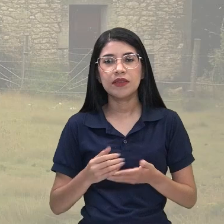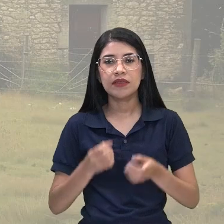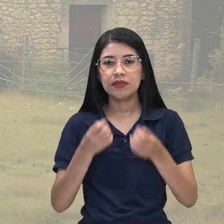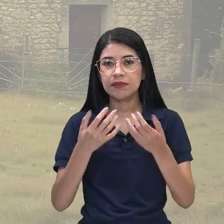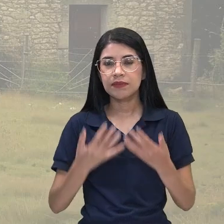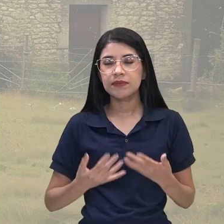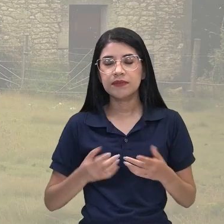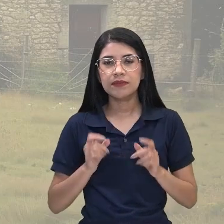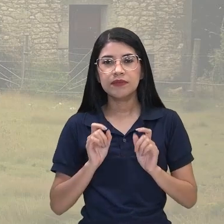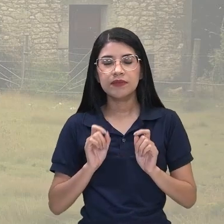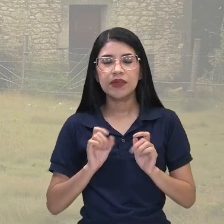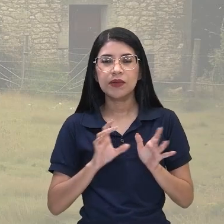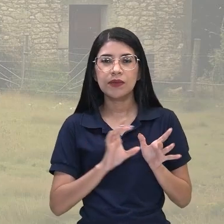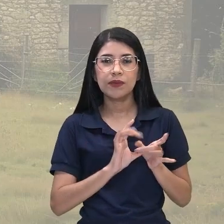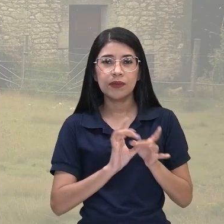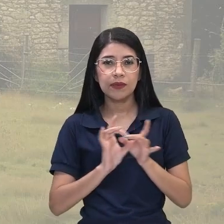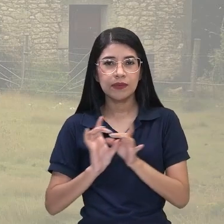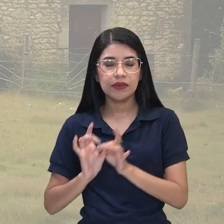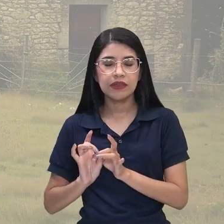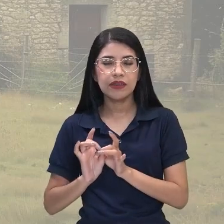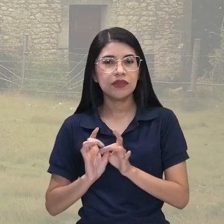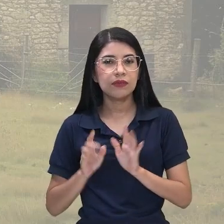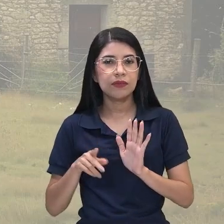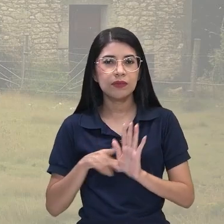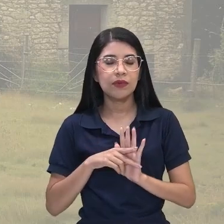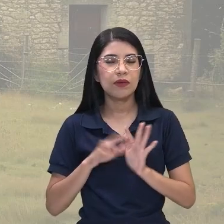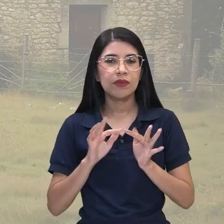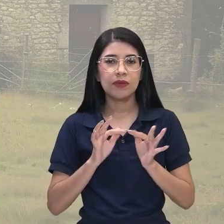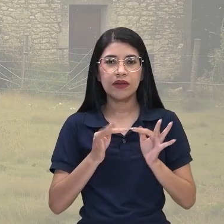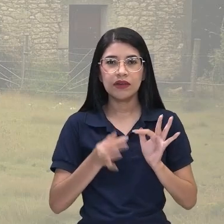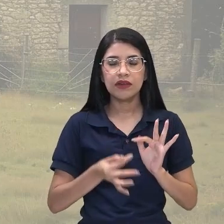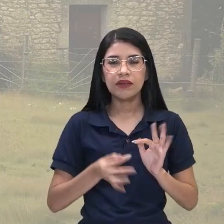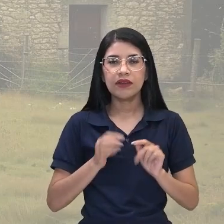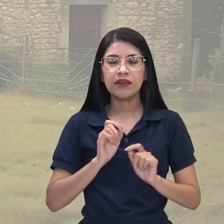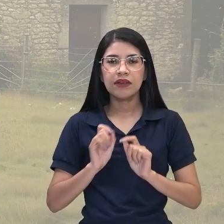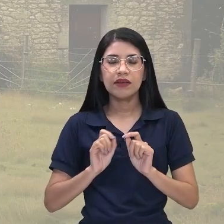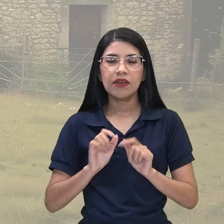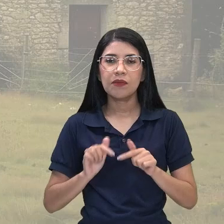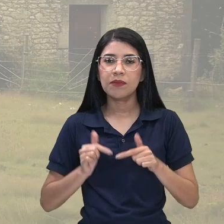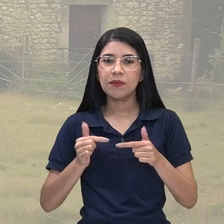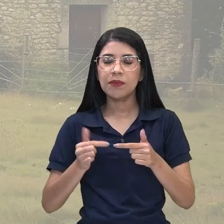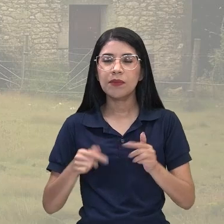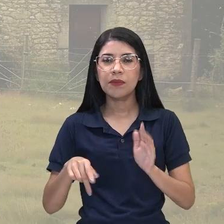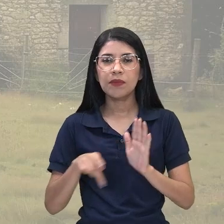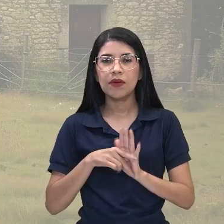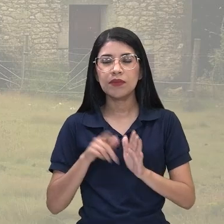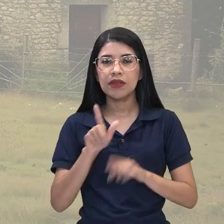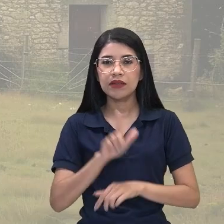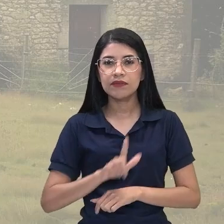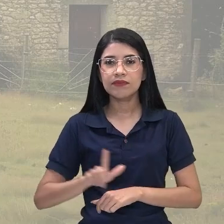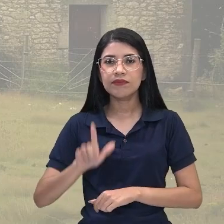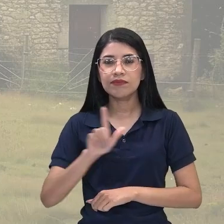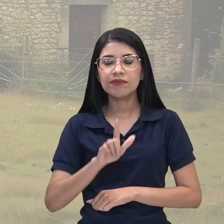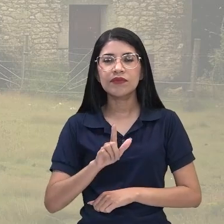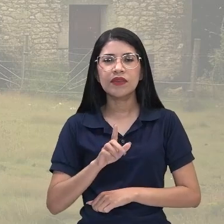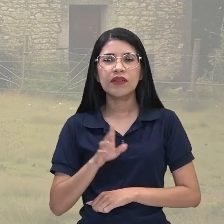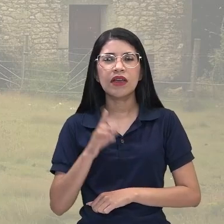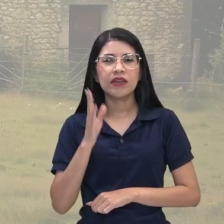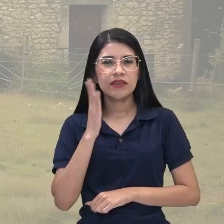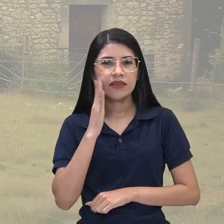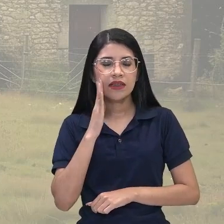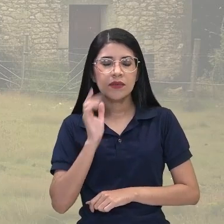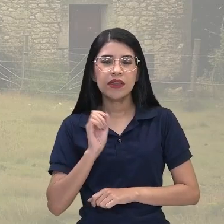do contexto do arcadismo, que é este movimento literário. A gente sabe que todos